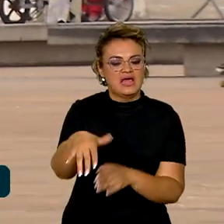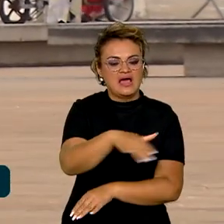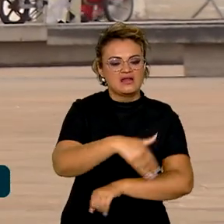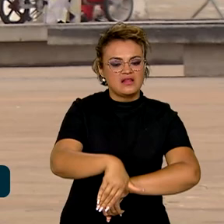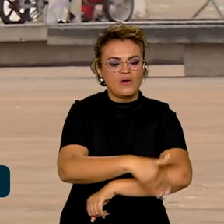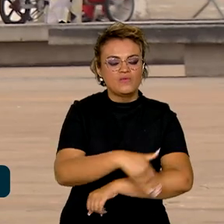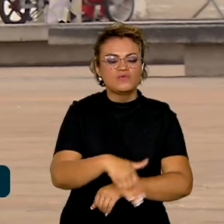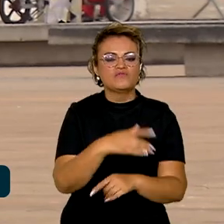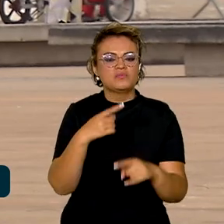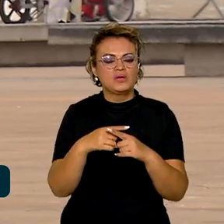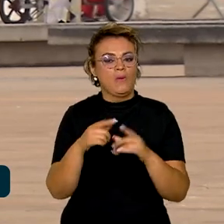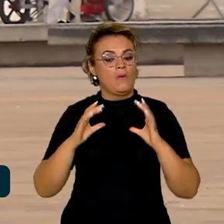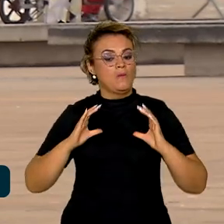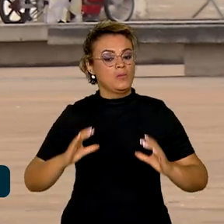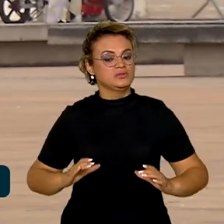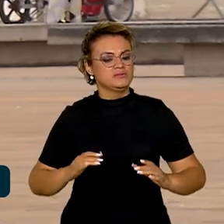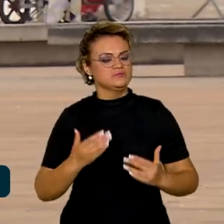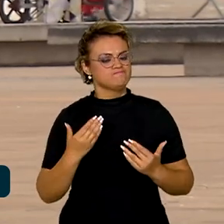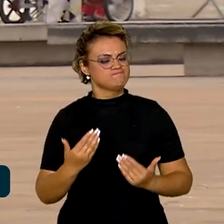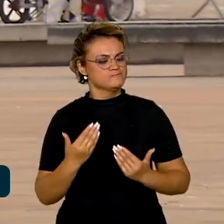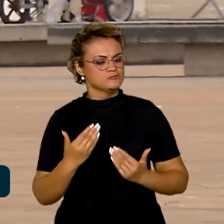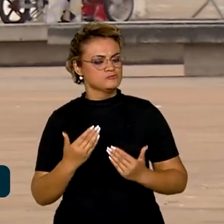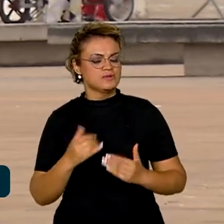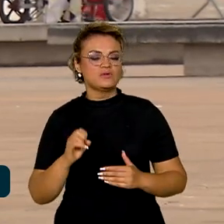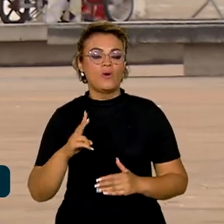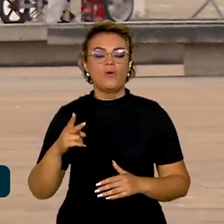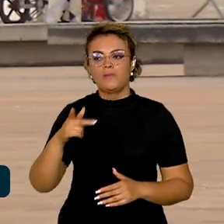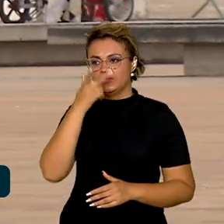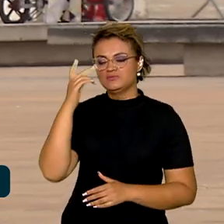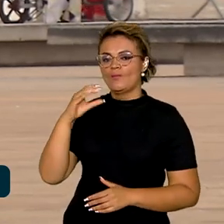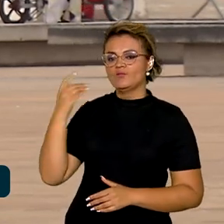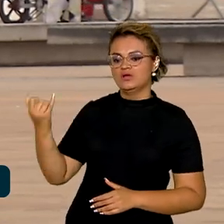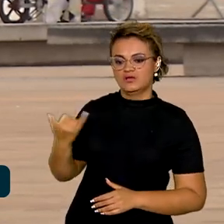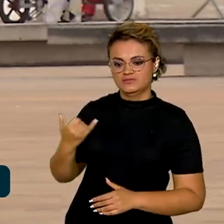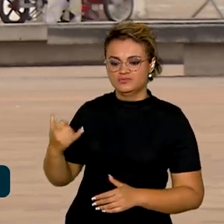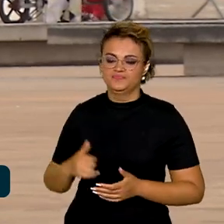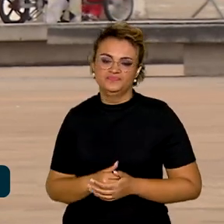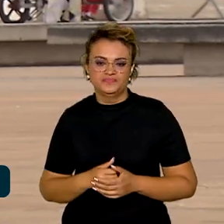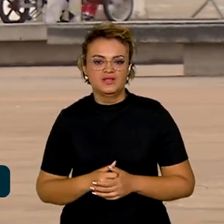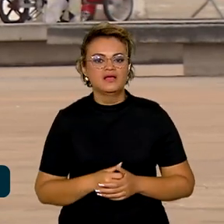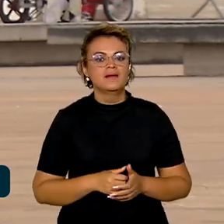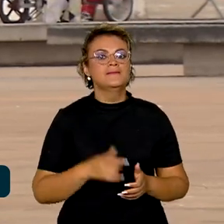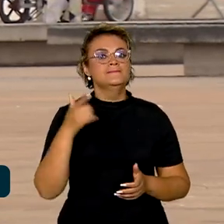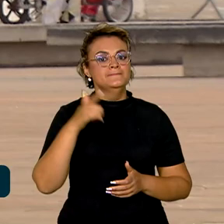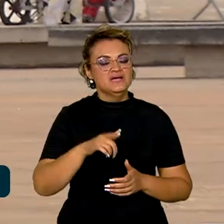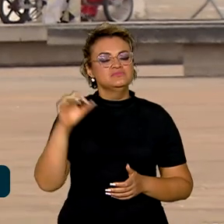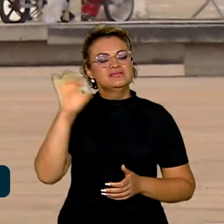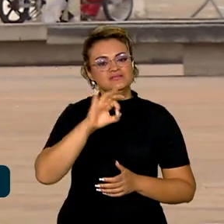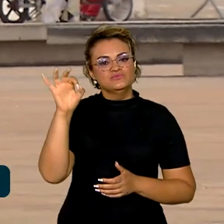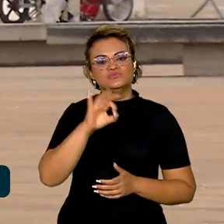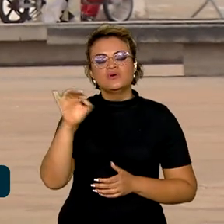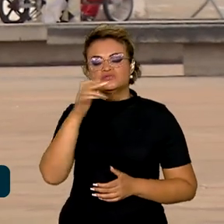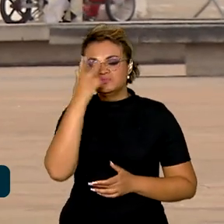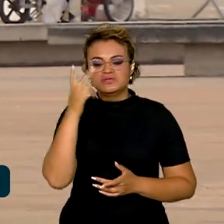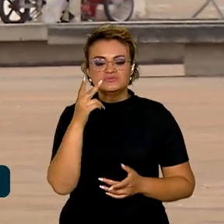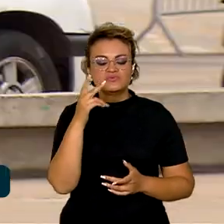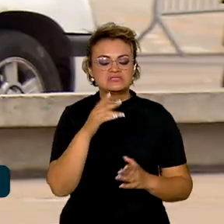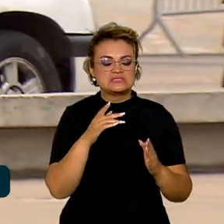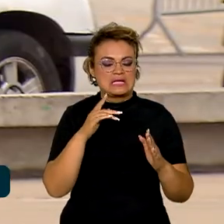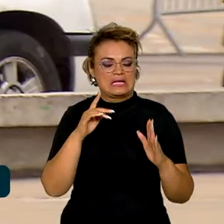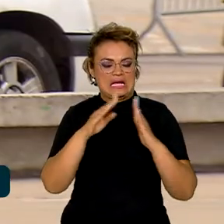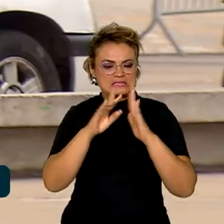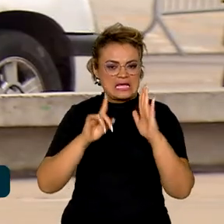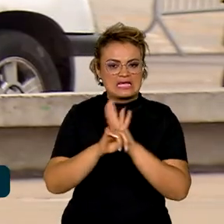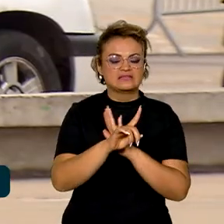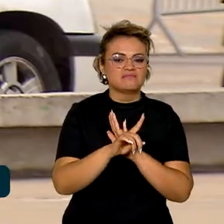públicas foi o comportamento suspeito ou denúncia anônima. Também é alto o percentual de entradas em domicílio